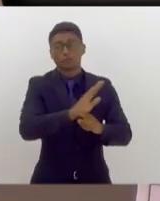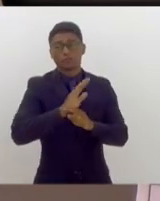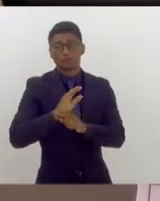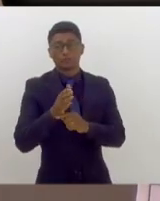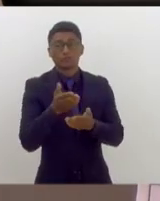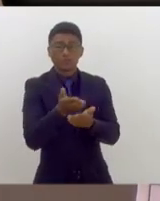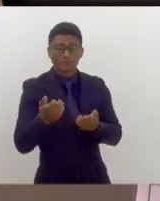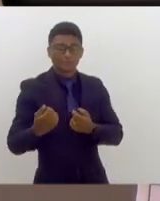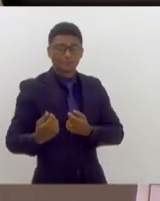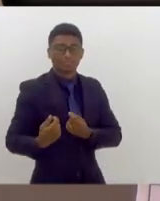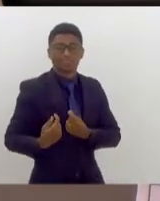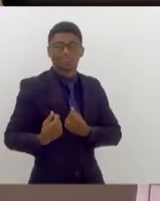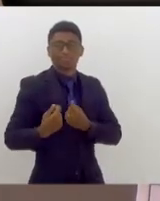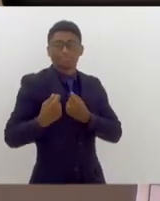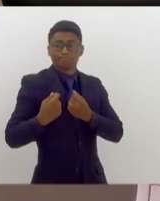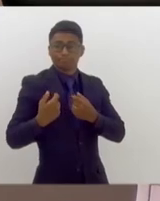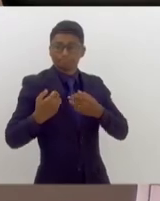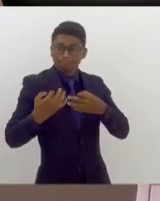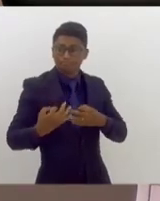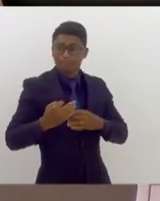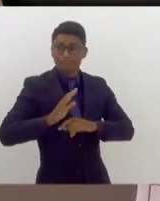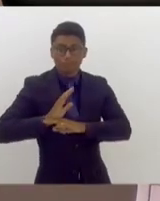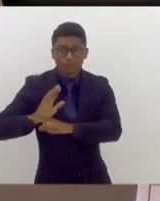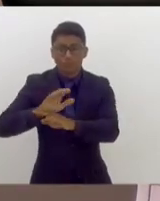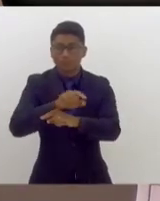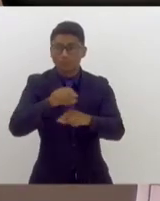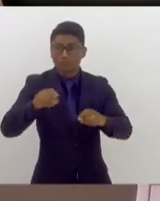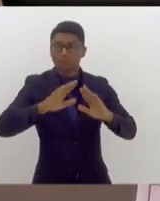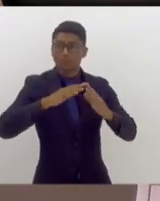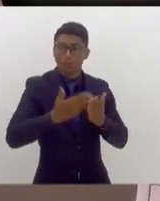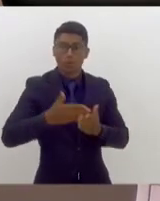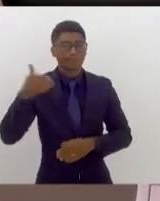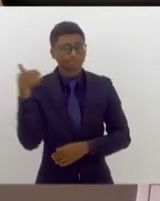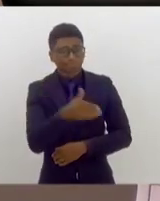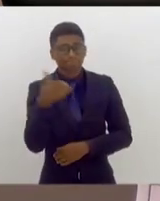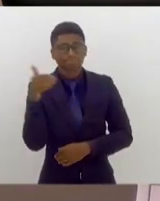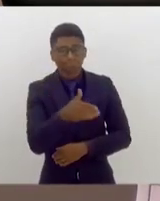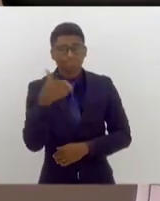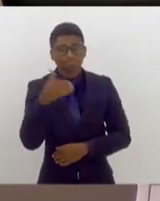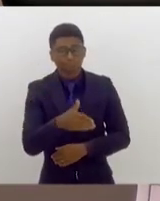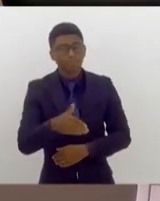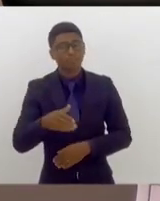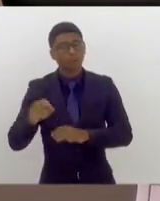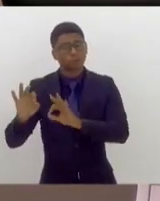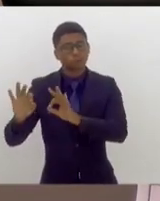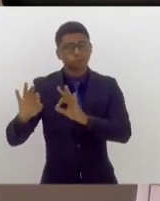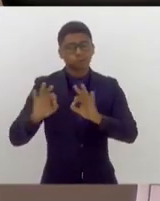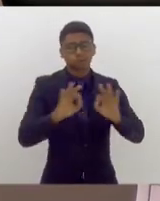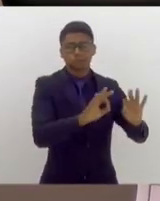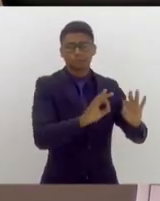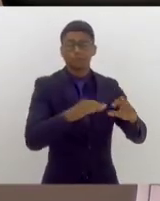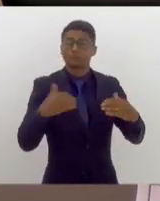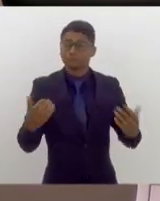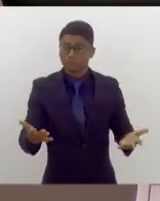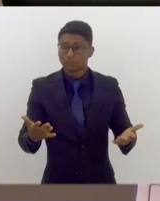condições subjetivas para acesso e permanência. Então, isso está em discussão. Se é política universal, se é política focal,